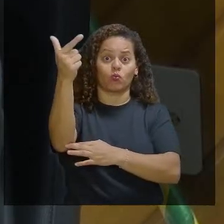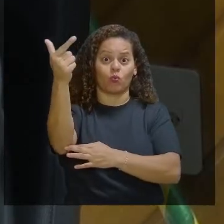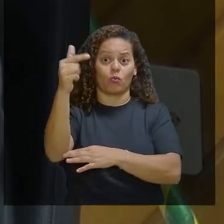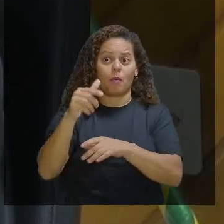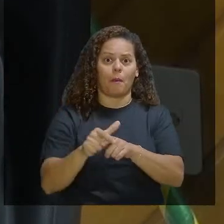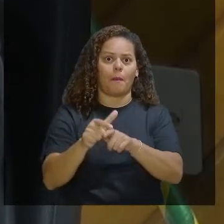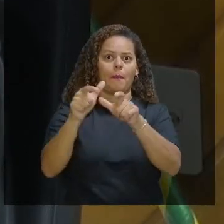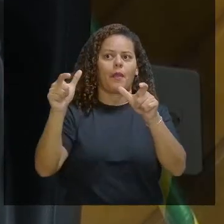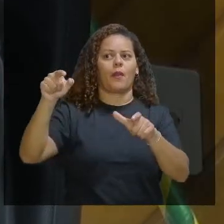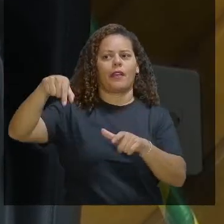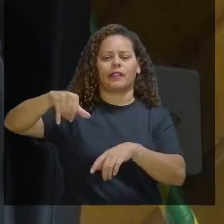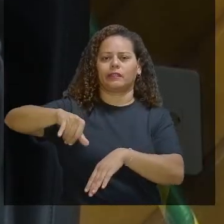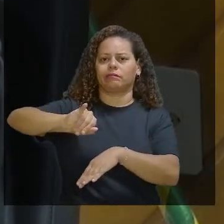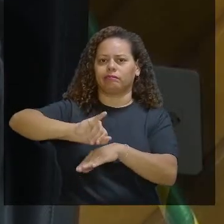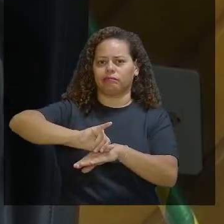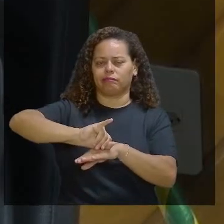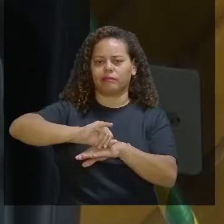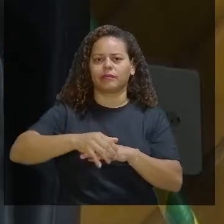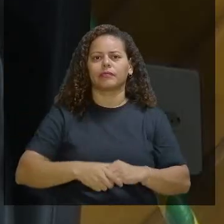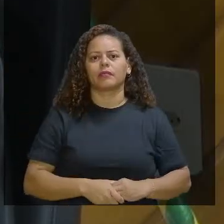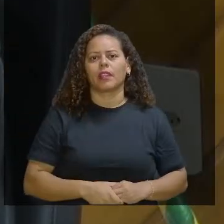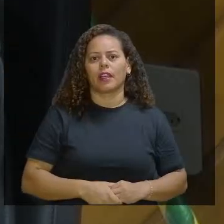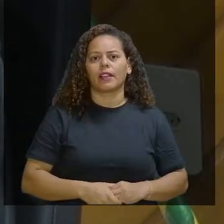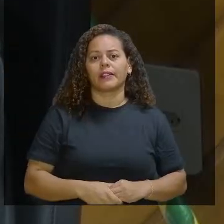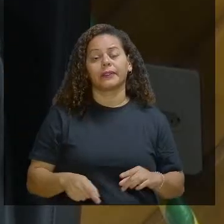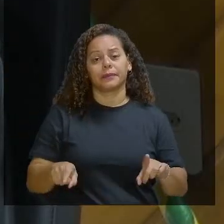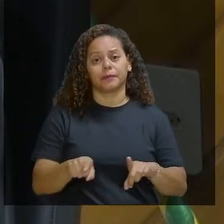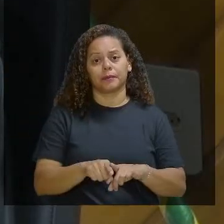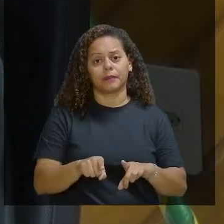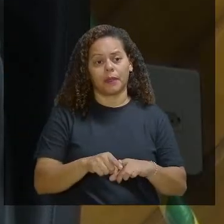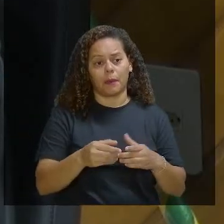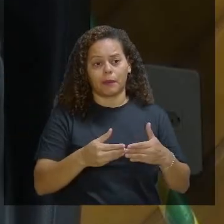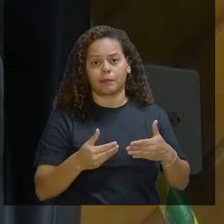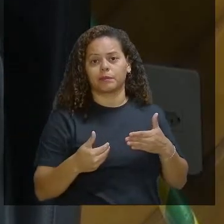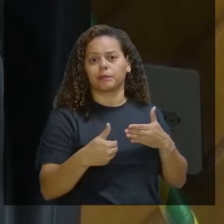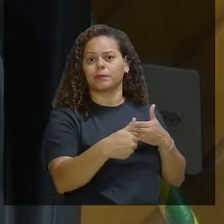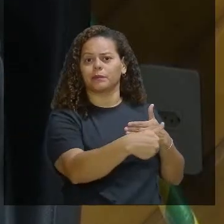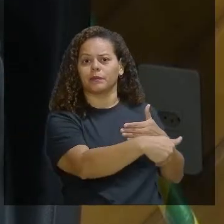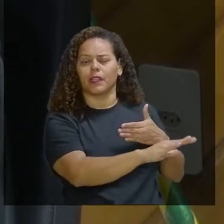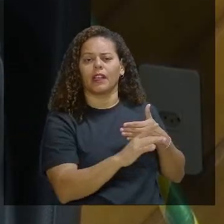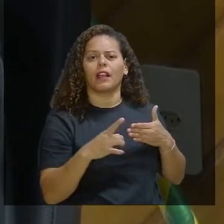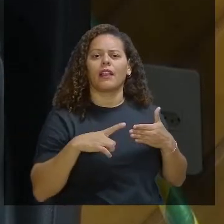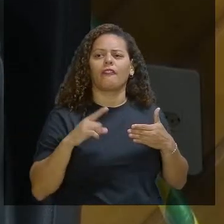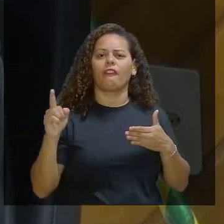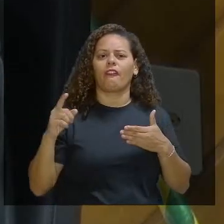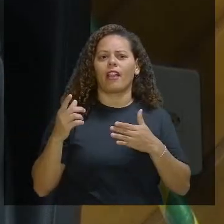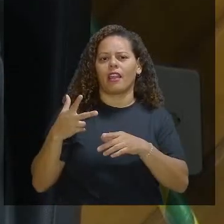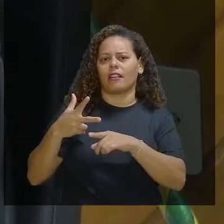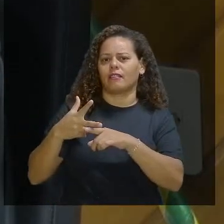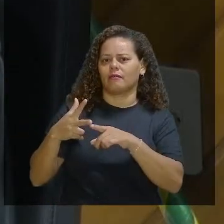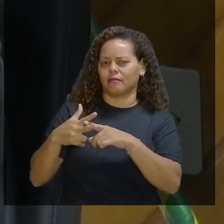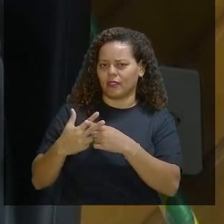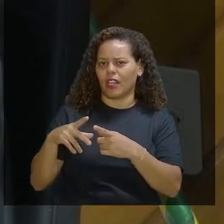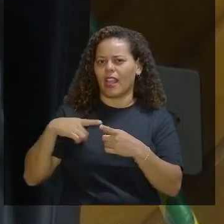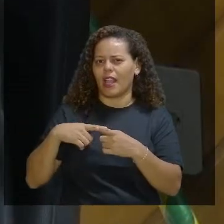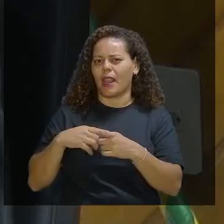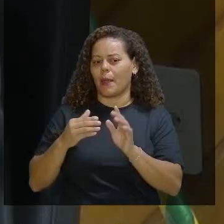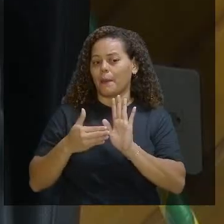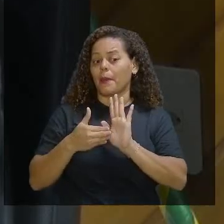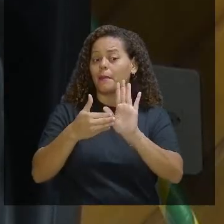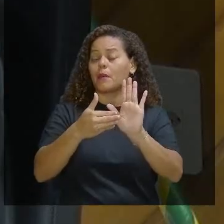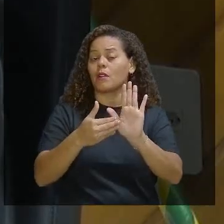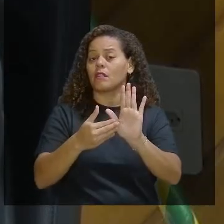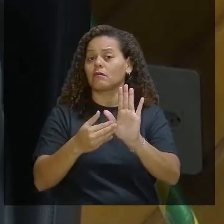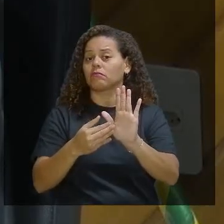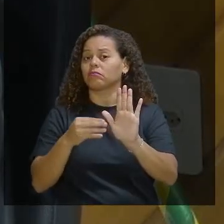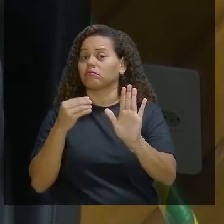eleitoral do Estado. Nesse diapasão, a Corregedoria Eleitoral apresentou uma proposta